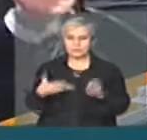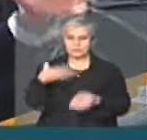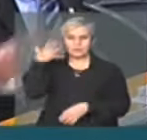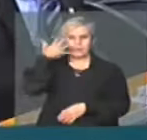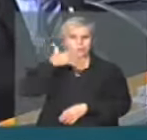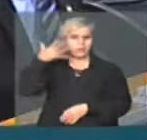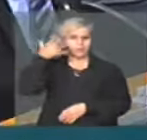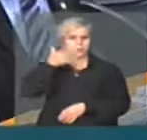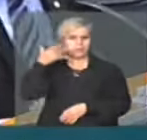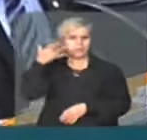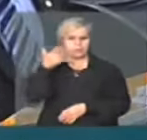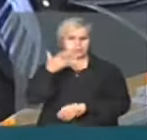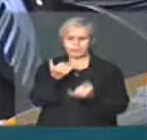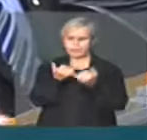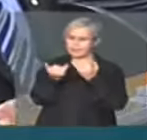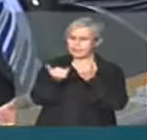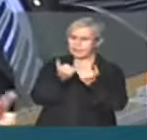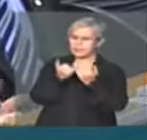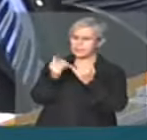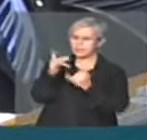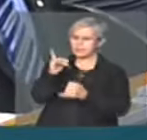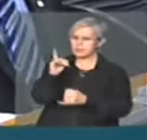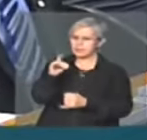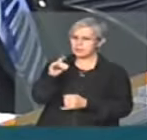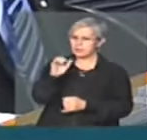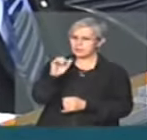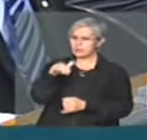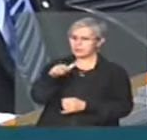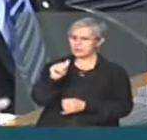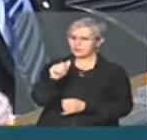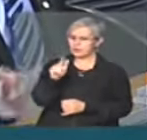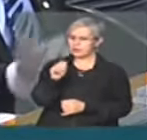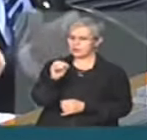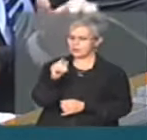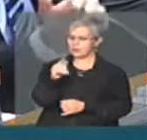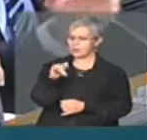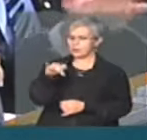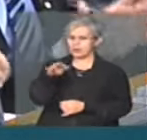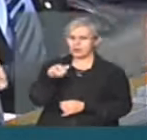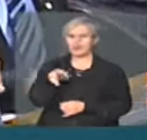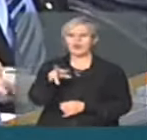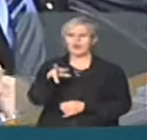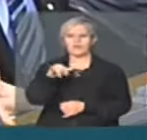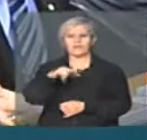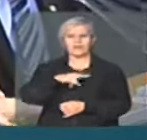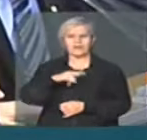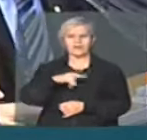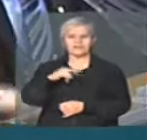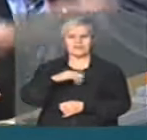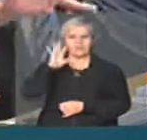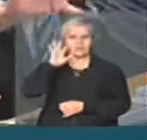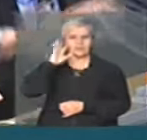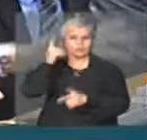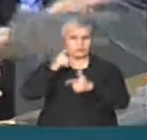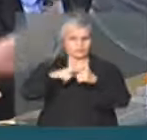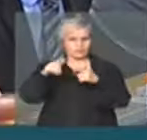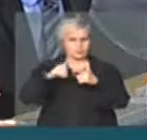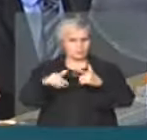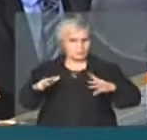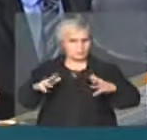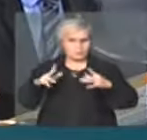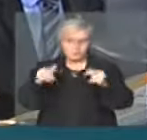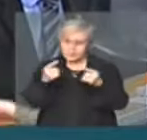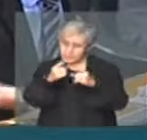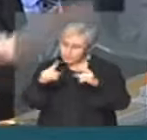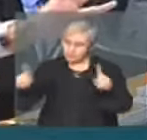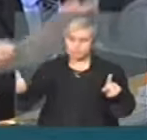discurso muitas vezes demagógico de que teremos aqui a solução de todos os problemas. É verdade que não